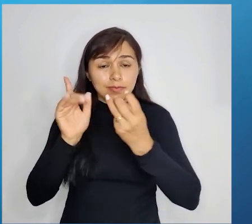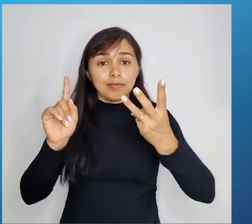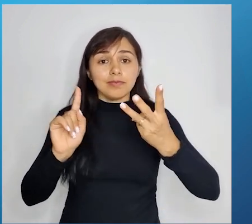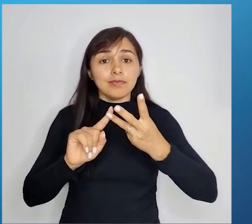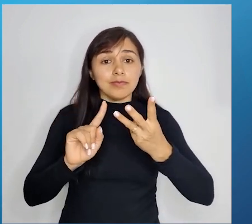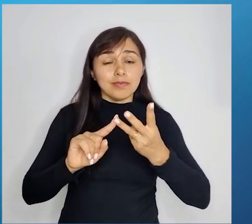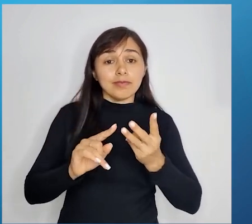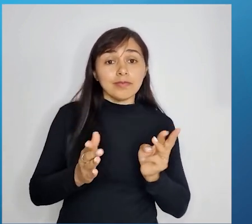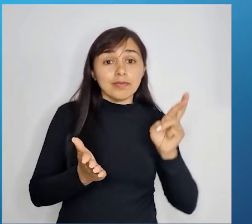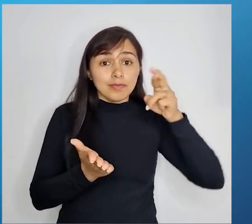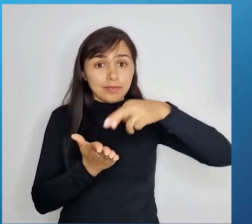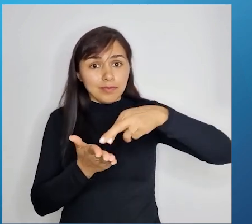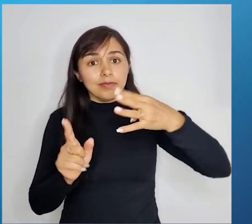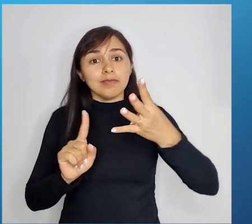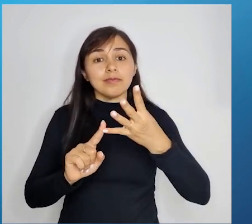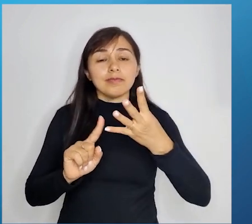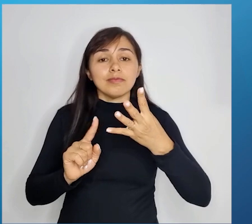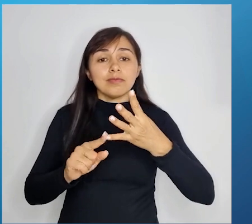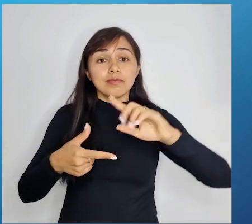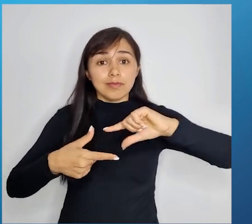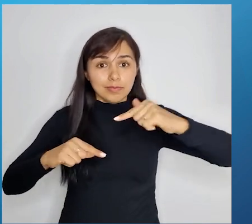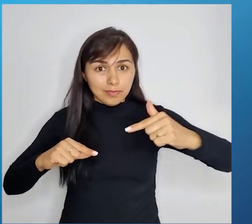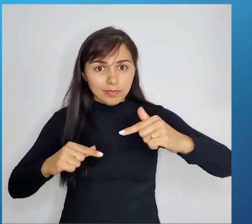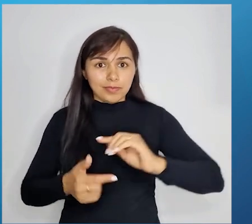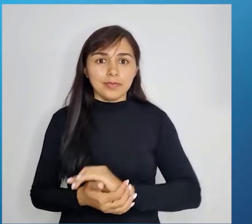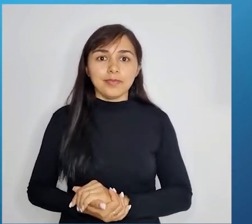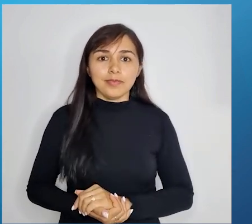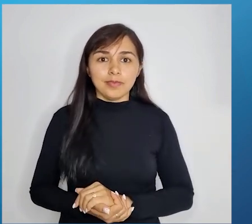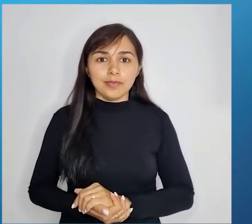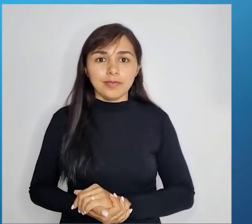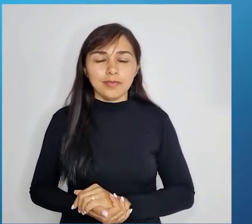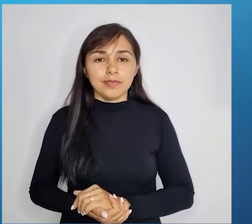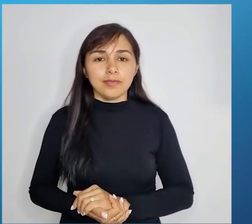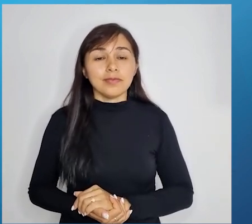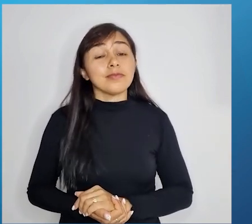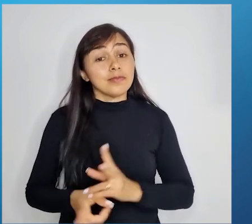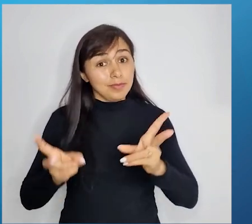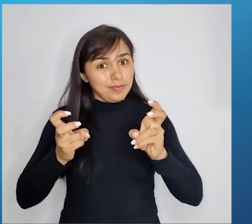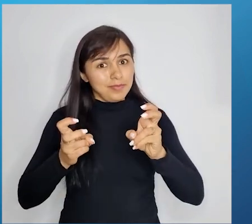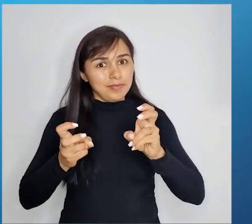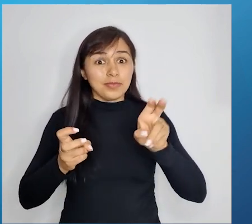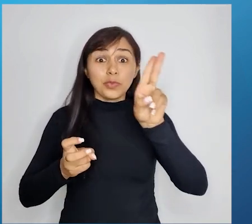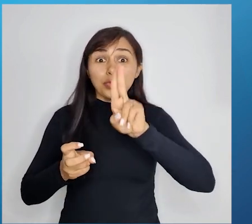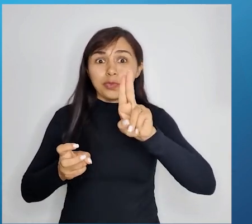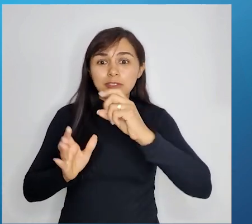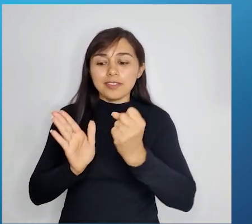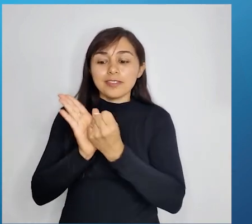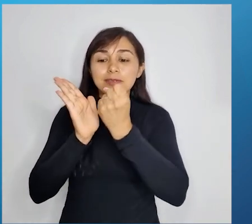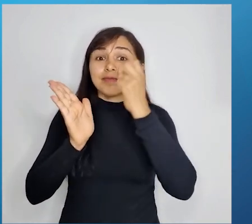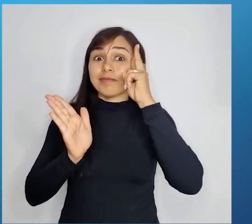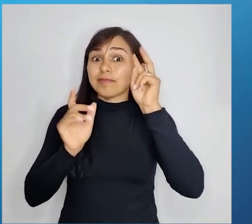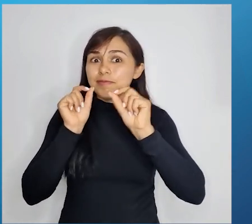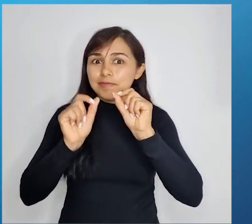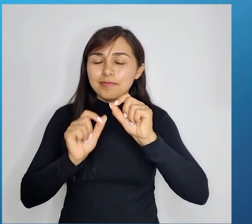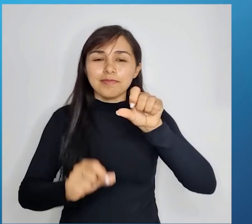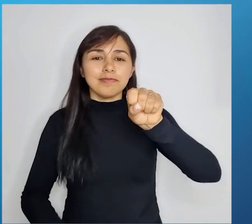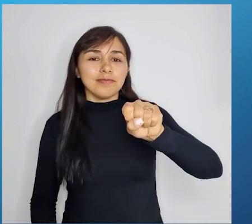própria pergunta já dá uma ideia do que seja a resposta quando ela diz uso de símbolos. A gente já lembra logo